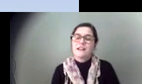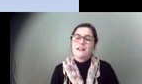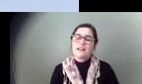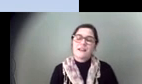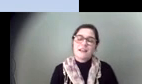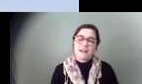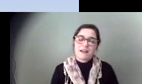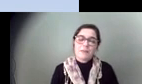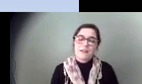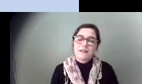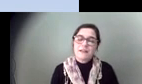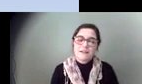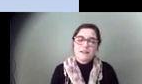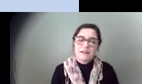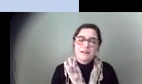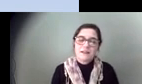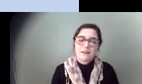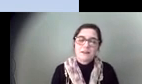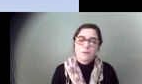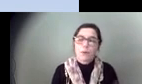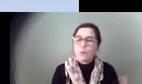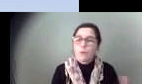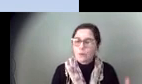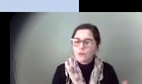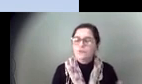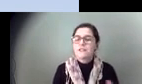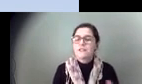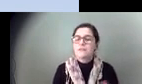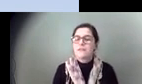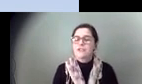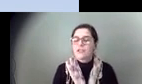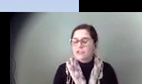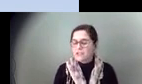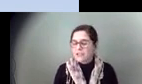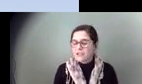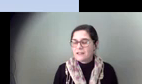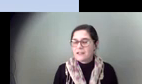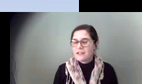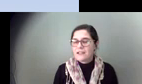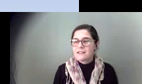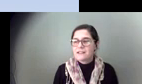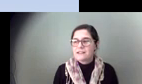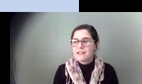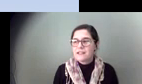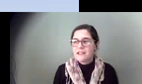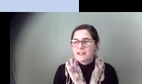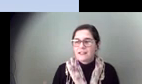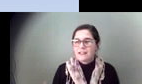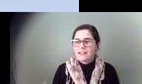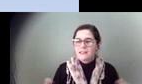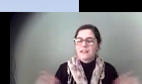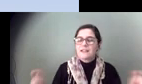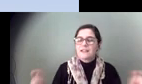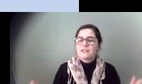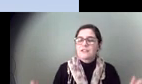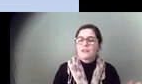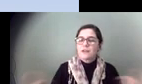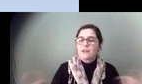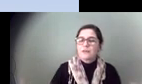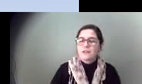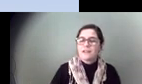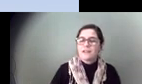busca aprender, né, com o outro, e também a gente tem esses, né, insights